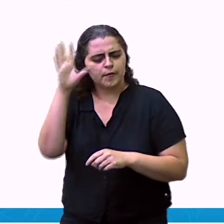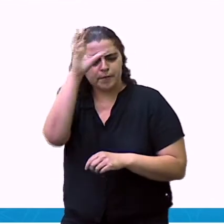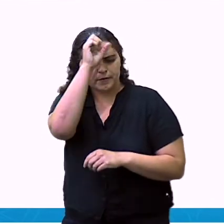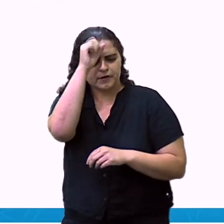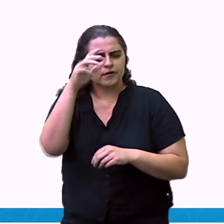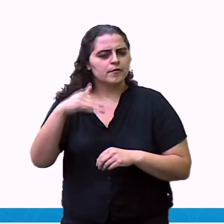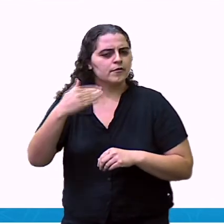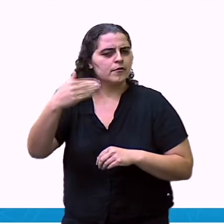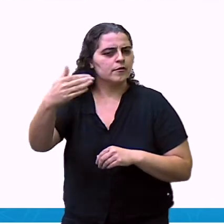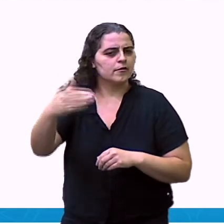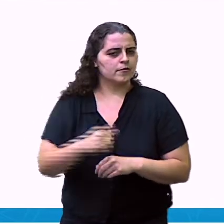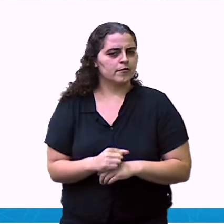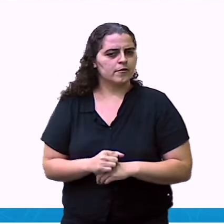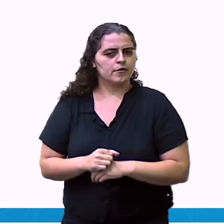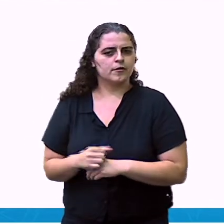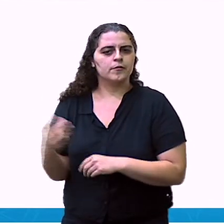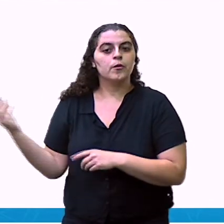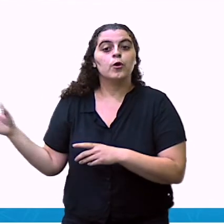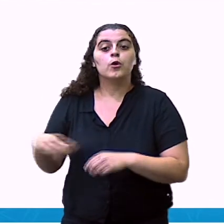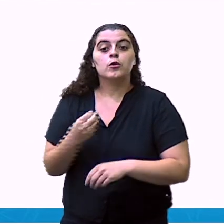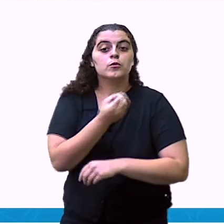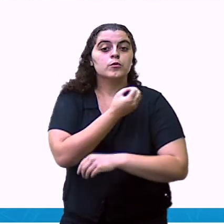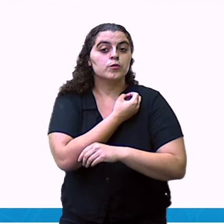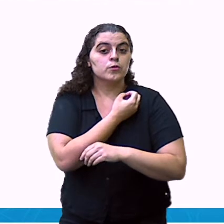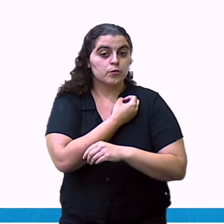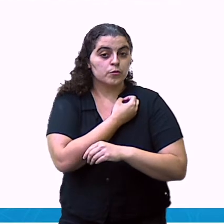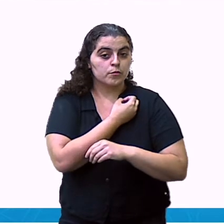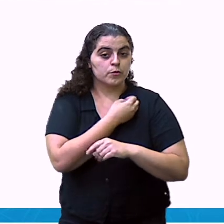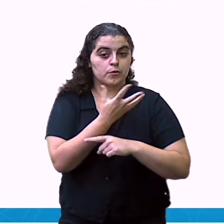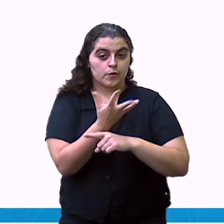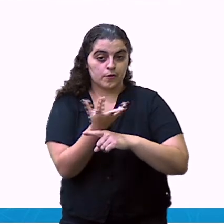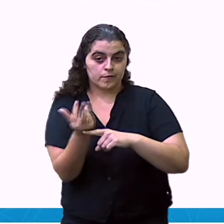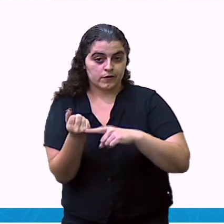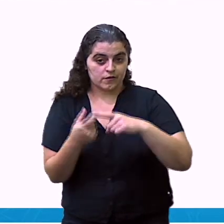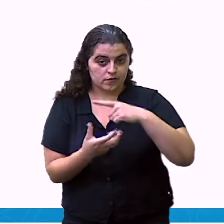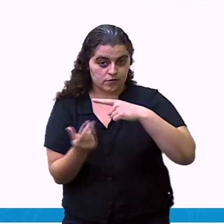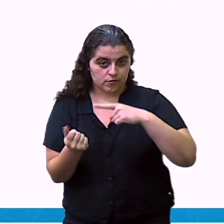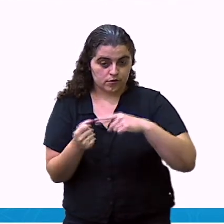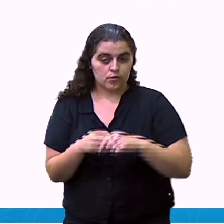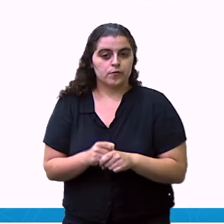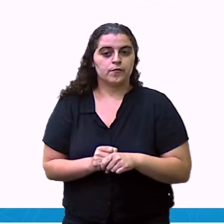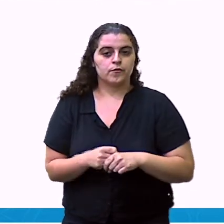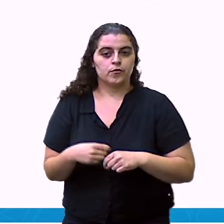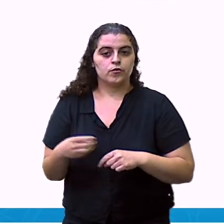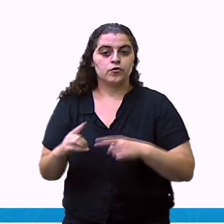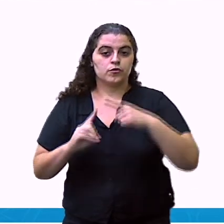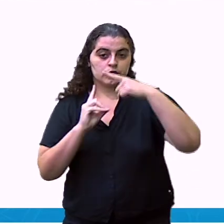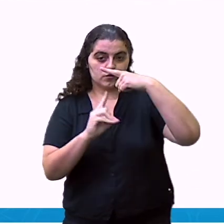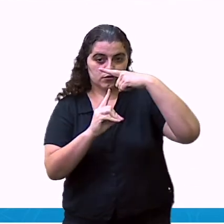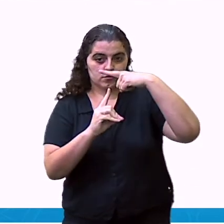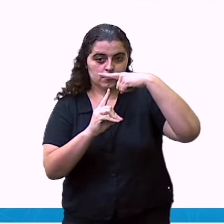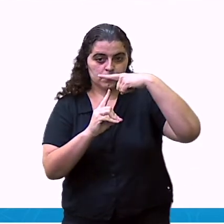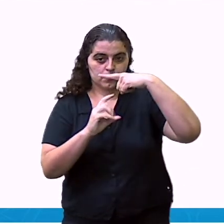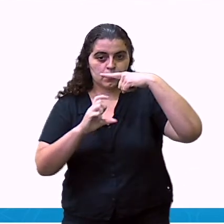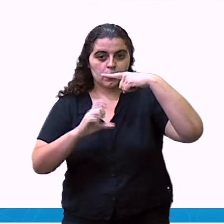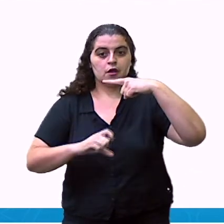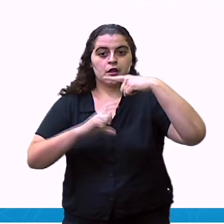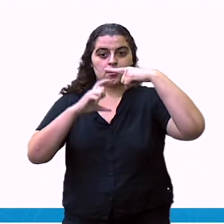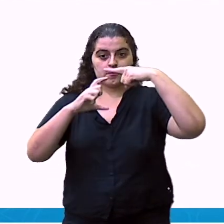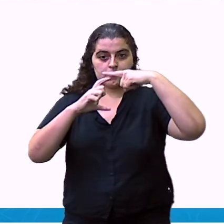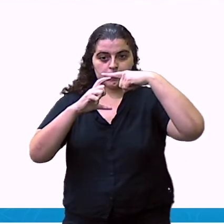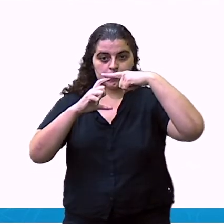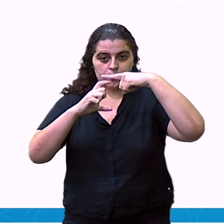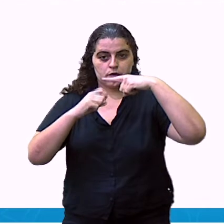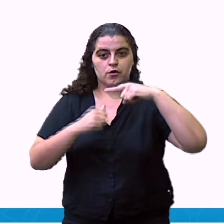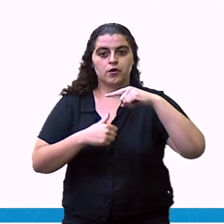mais para frente. E quando o número, então, a fração, né, o seu denominador é maior do que 10?